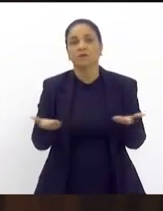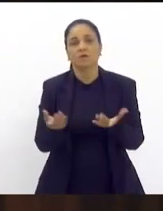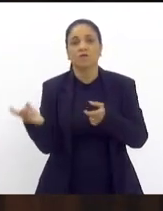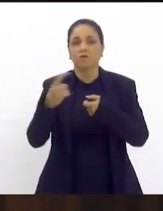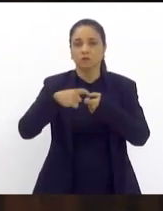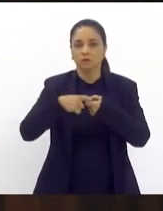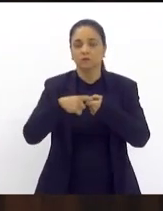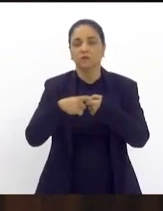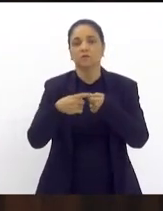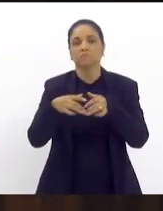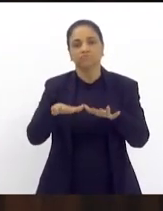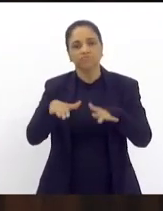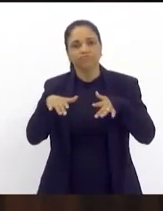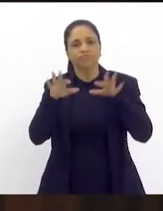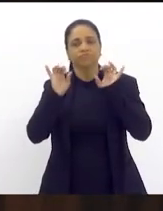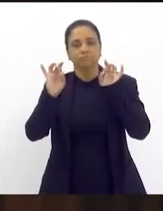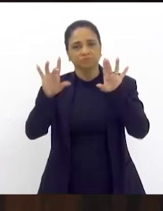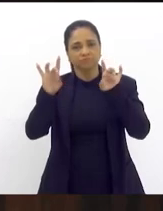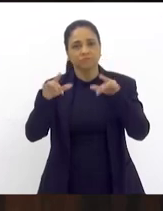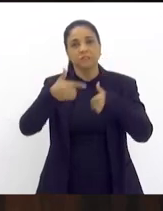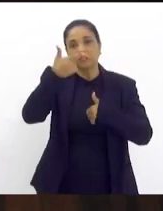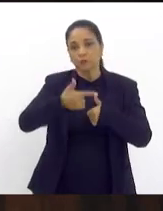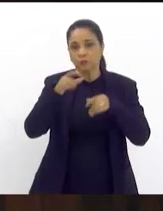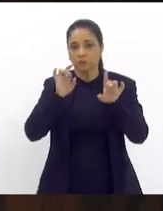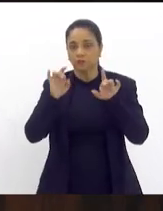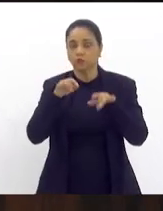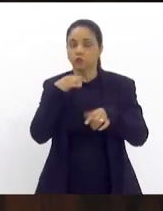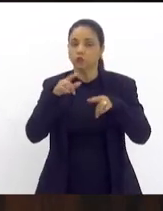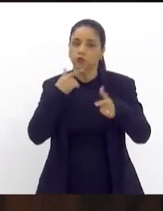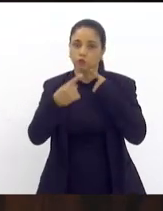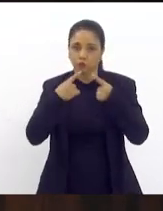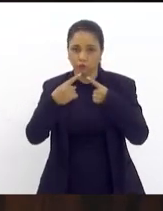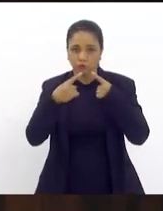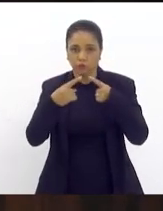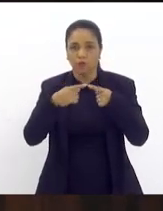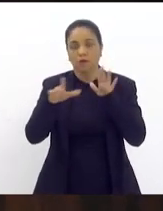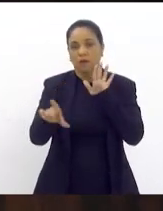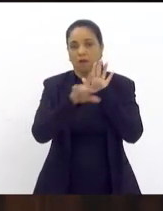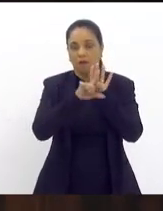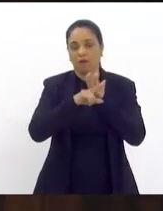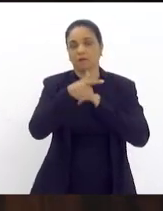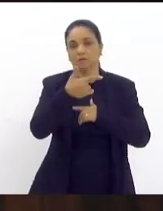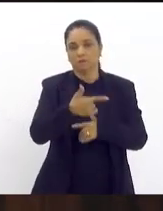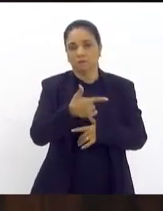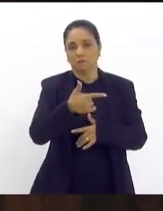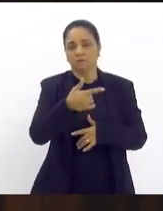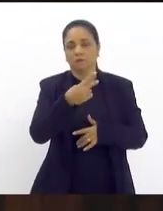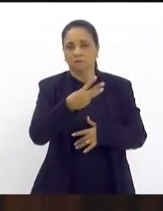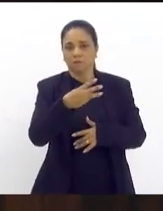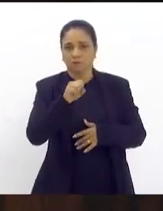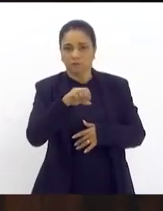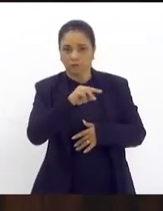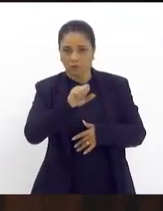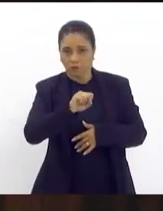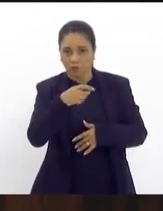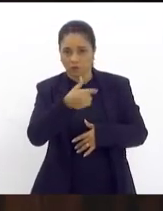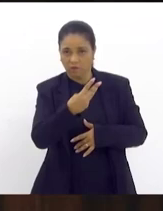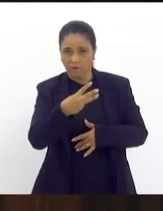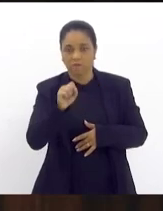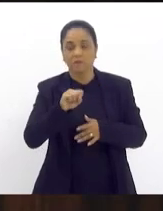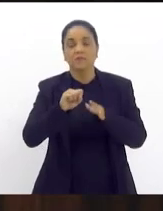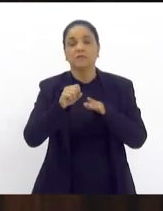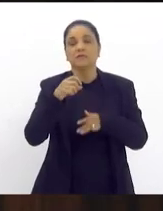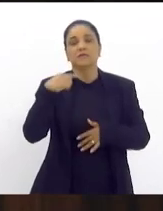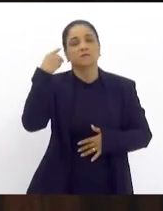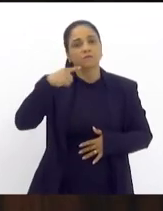implantação ordinária em segunda discussão projeto de lei 3889 de 2018 de autoria do deputados aqui o Teixeira